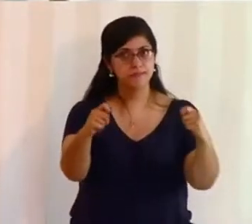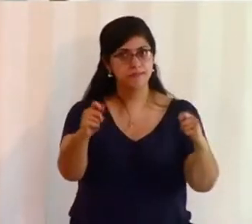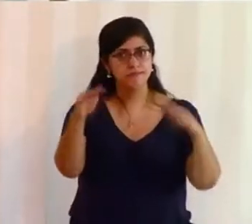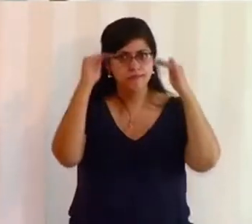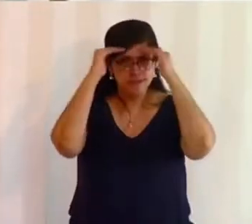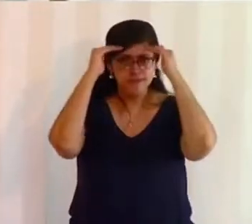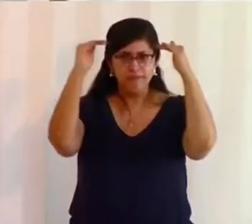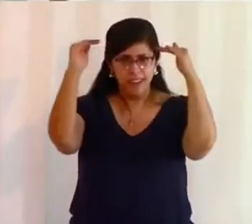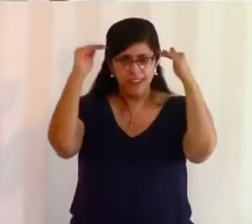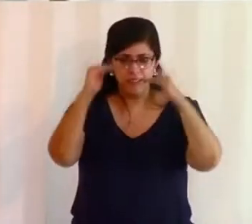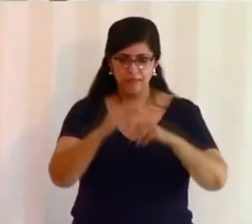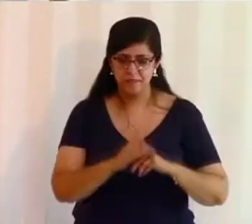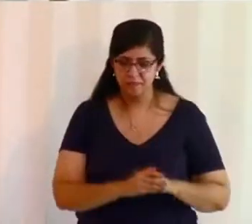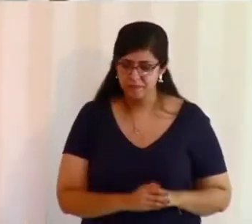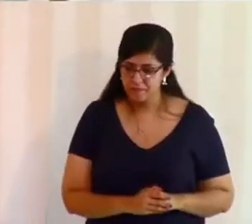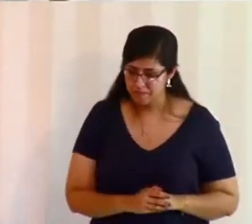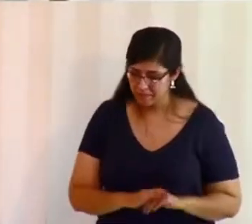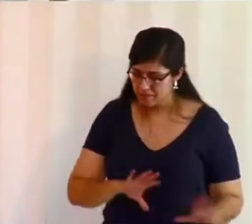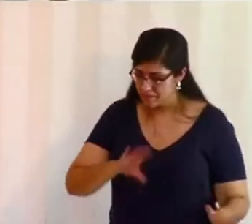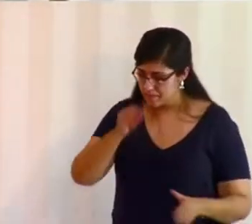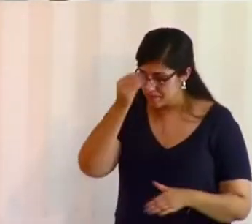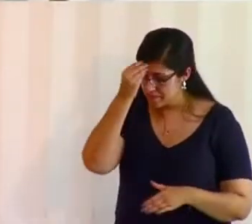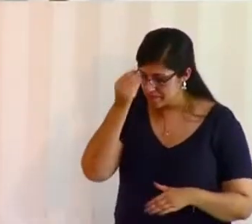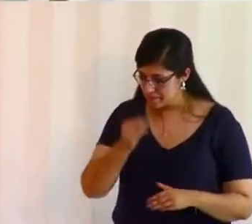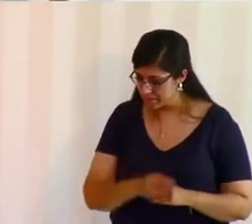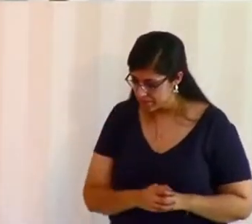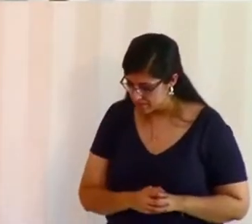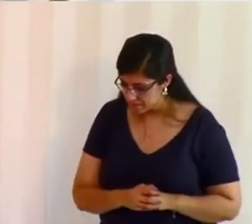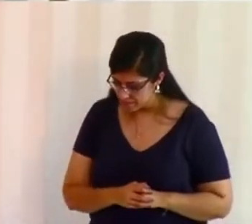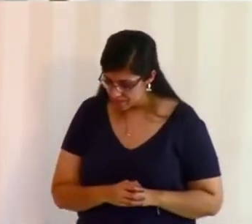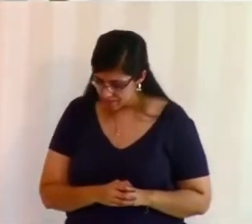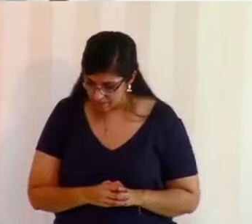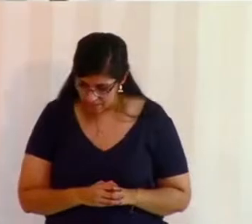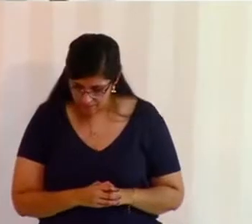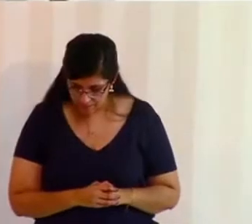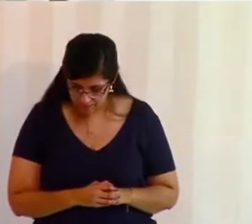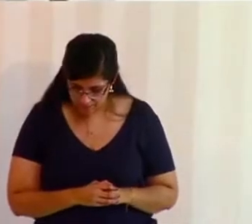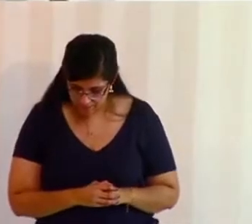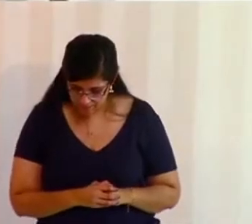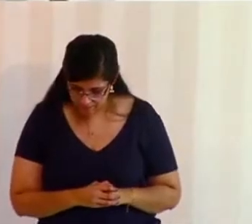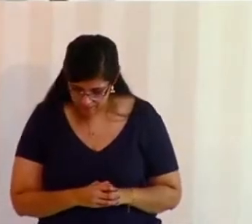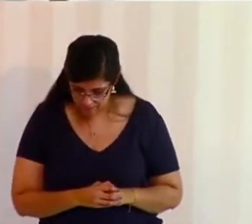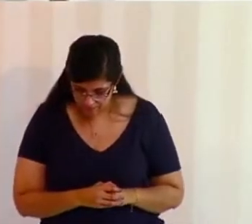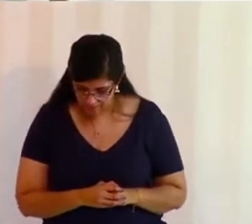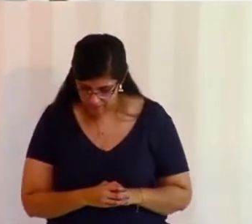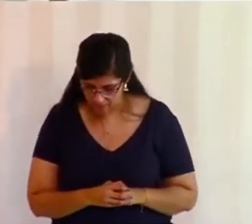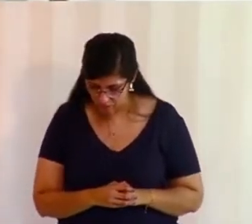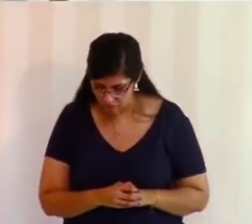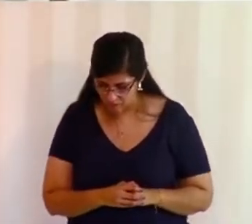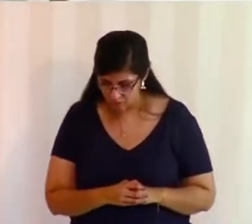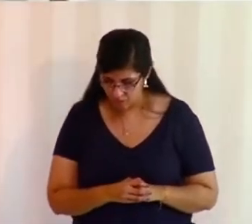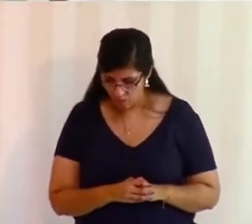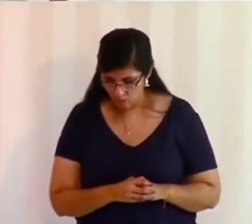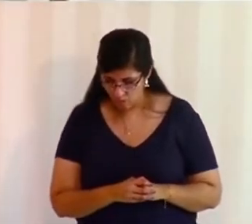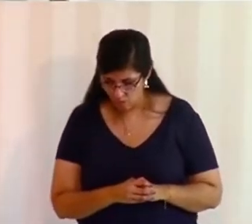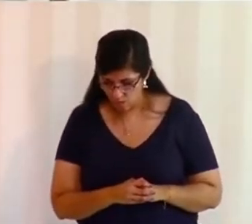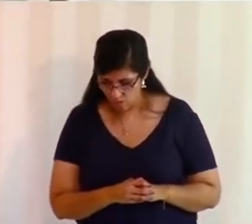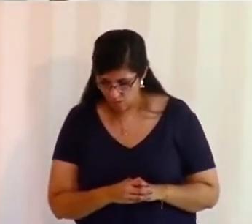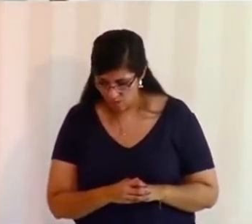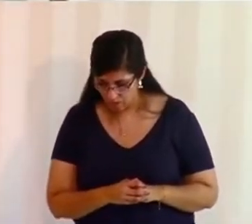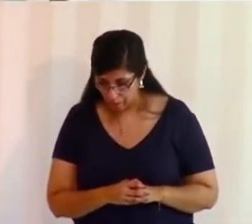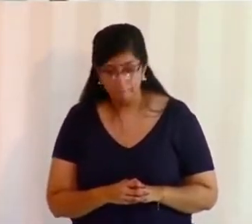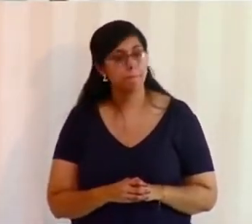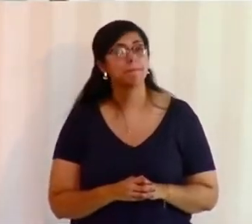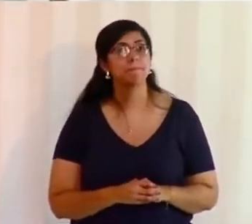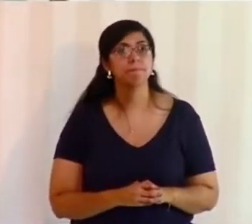Mas a segunda lição nos diz também que quem quer realizar a obra do Senhor, quem quer ser um instrumento nas mãos de Deus, deve ter plena consciência de